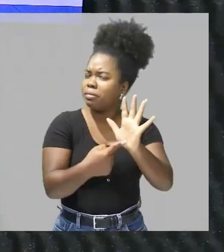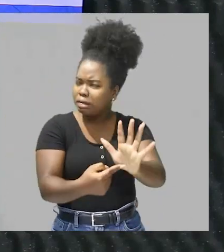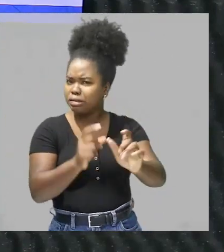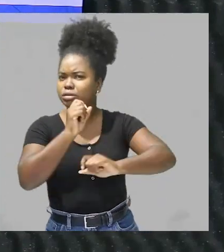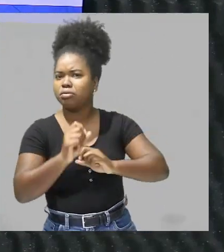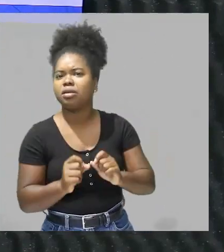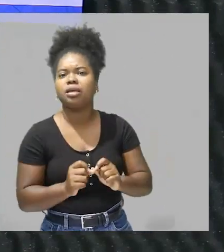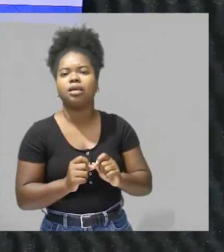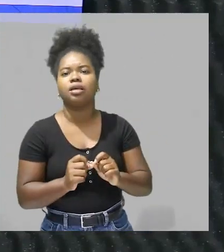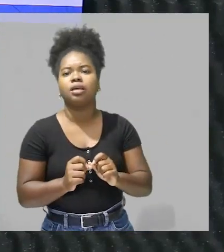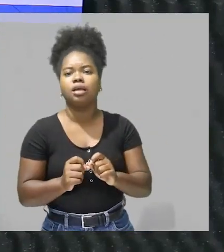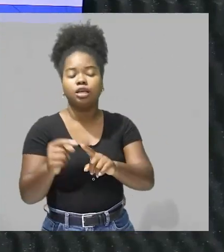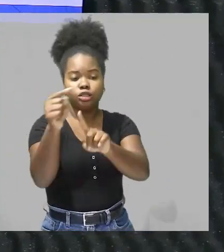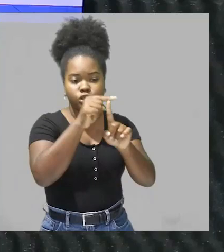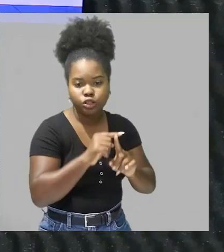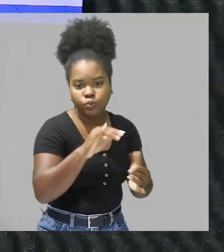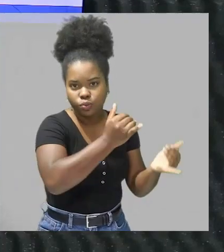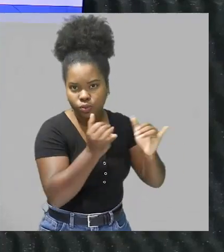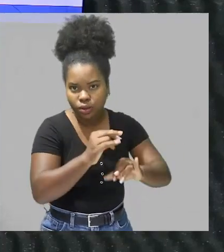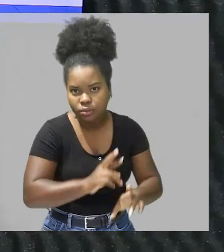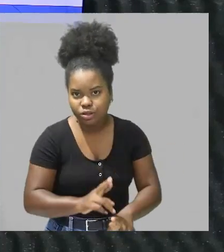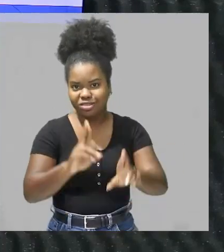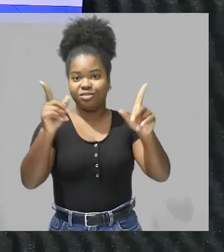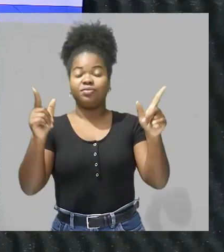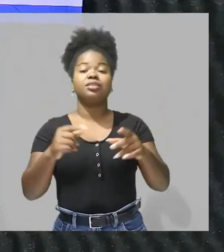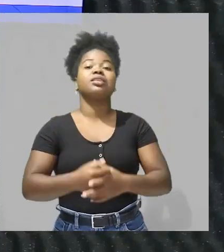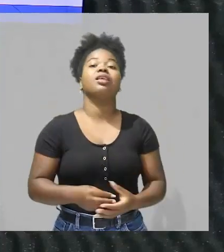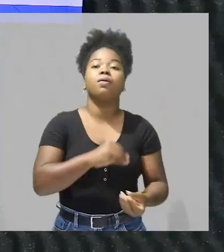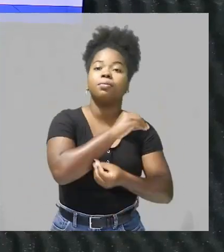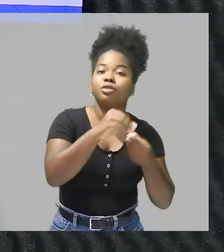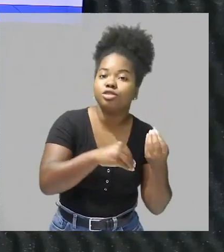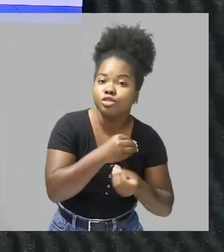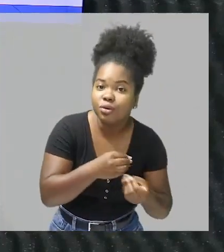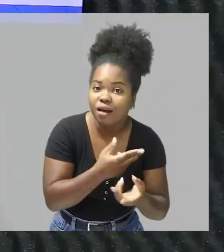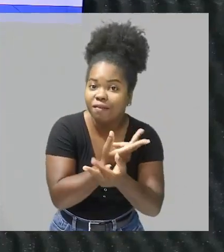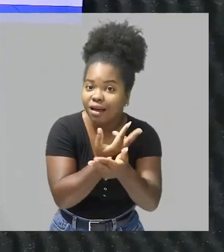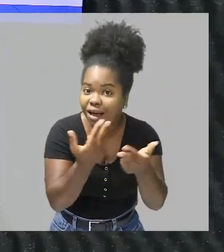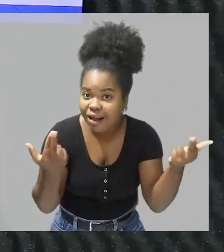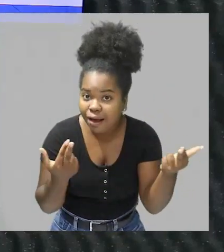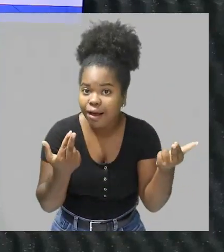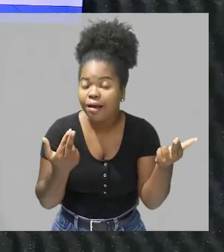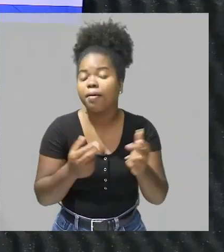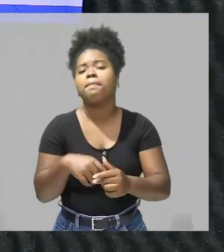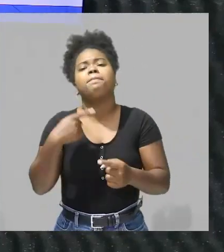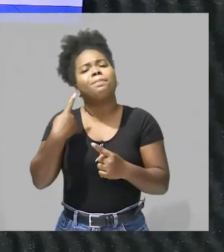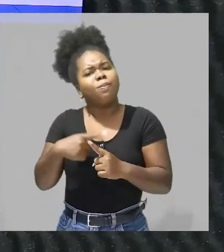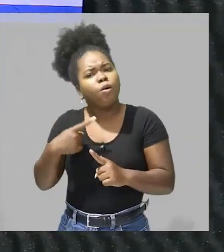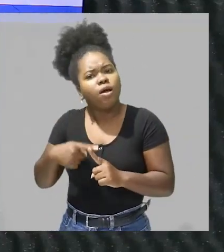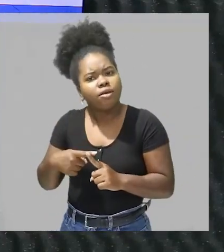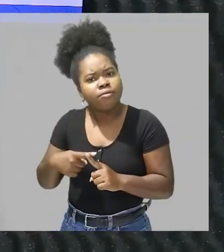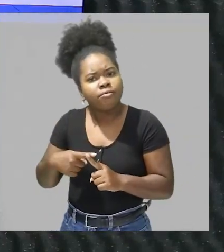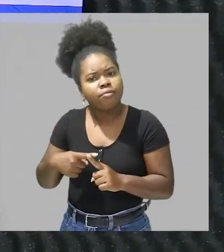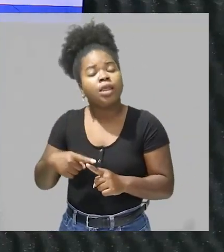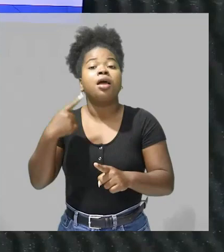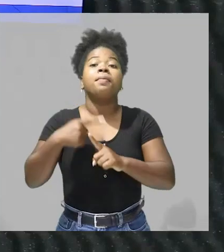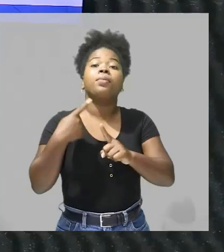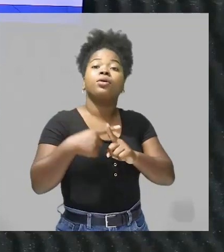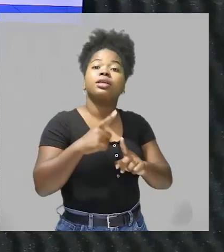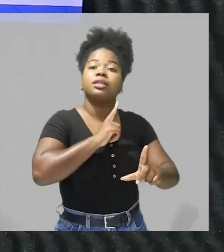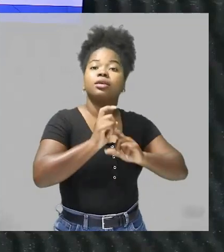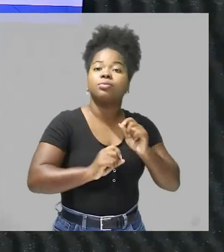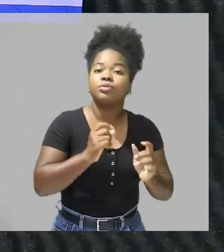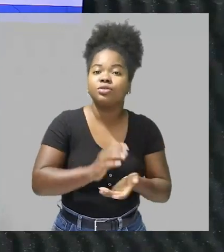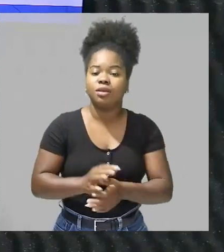diferentes são substâncias compostas beleza porque são compostos porque apresentam